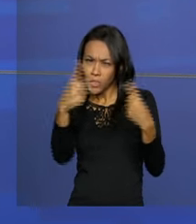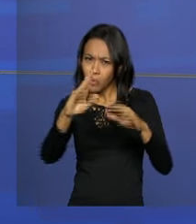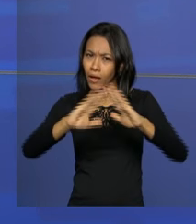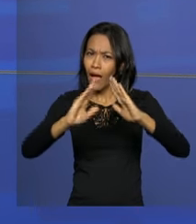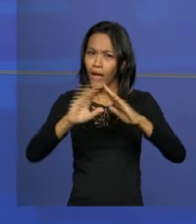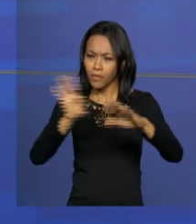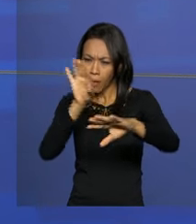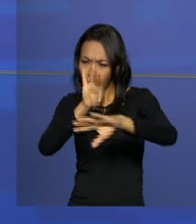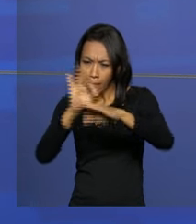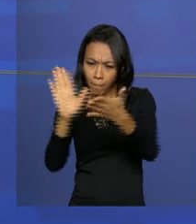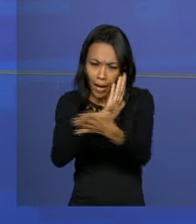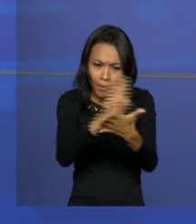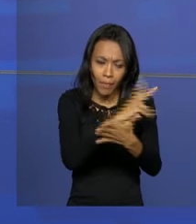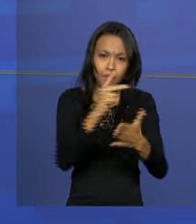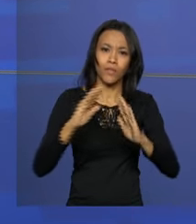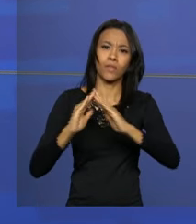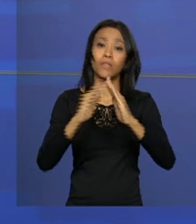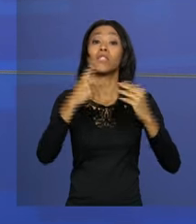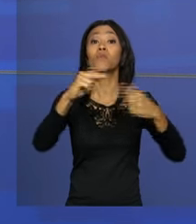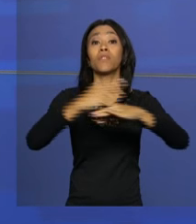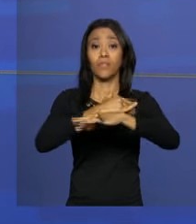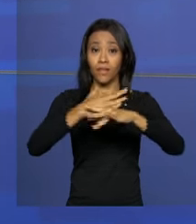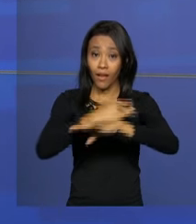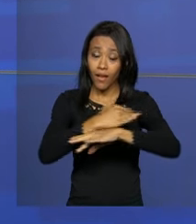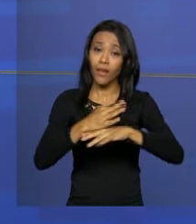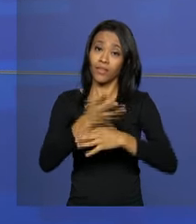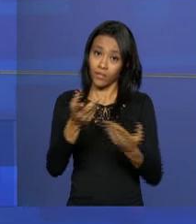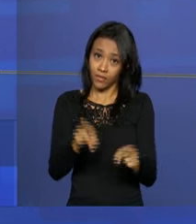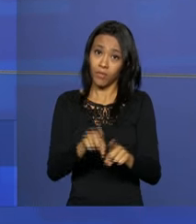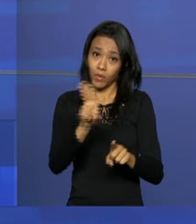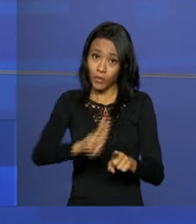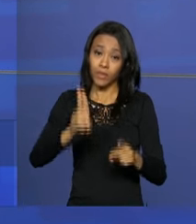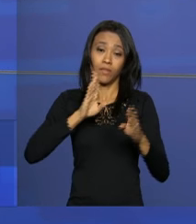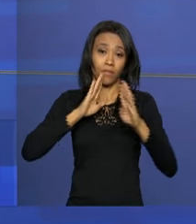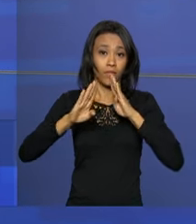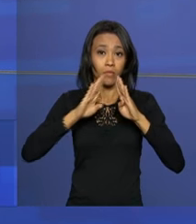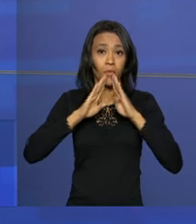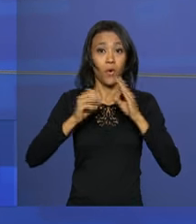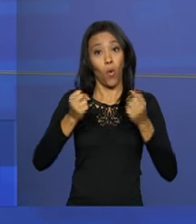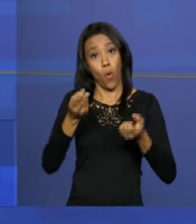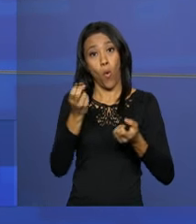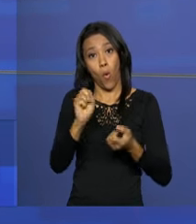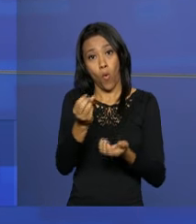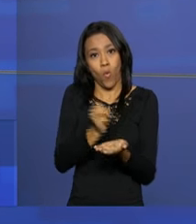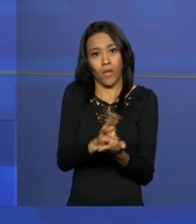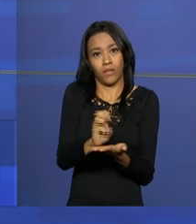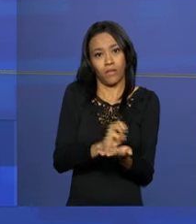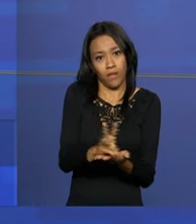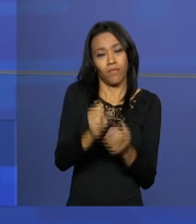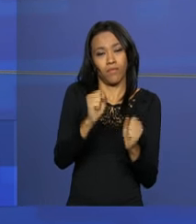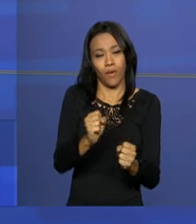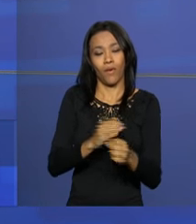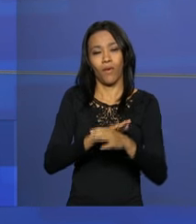casa, no seu bairro e na sua cidade pelas nossas redes sociais. O WhatsApp é o